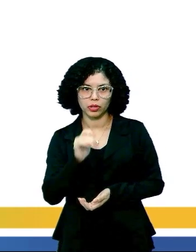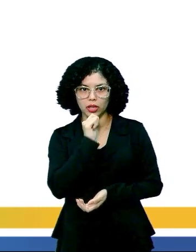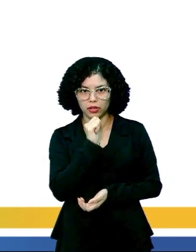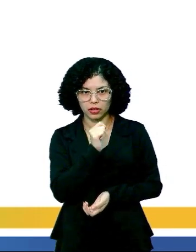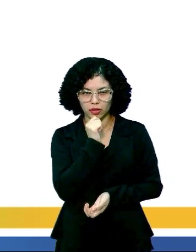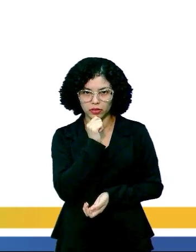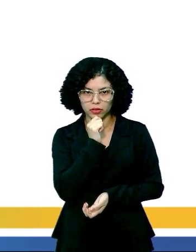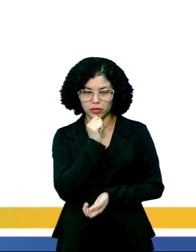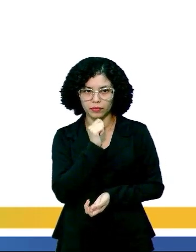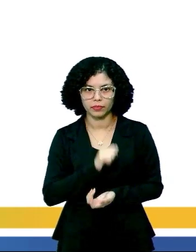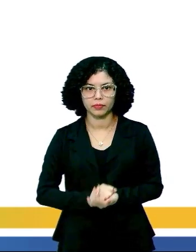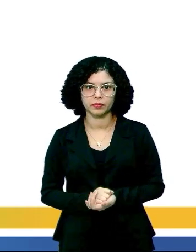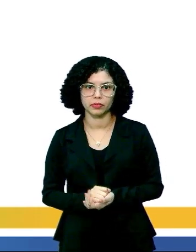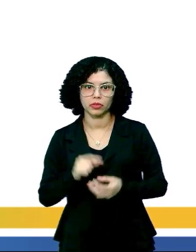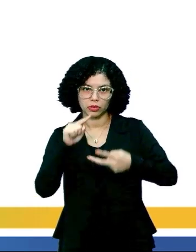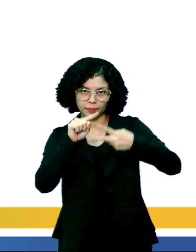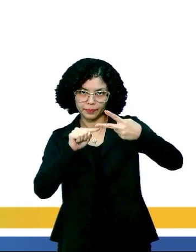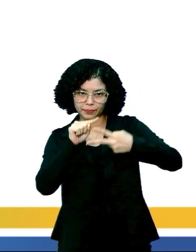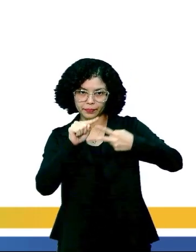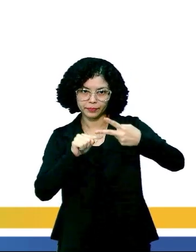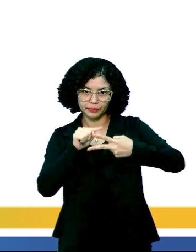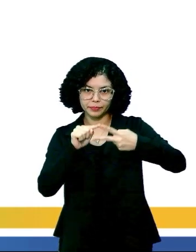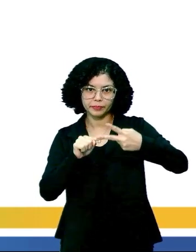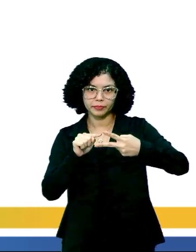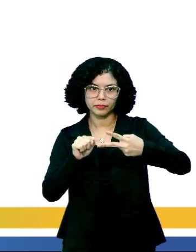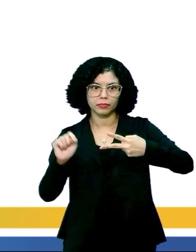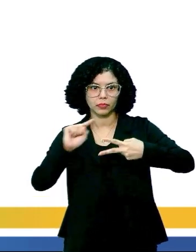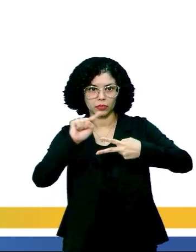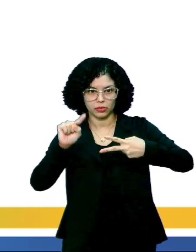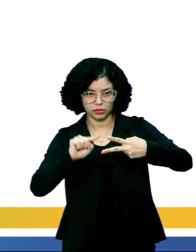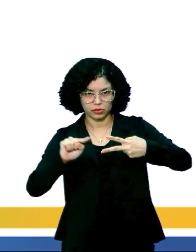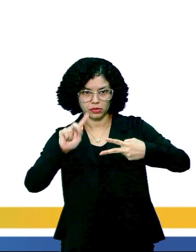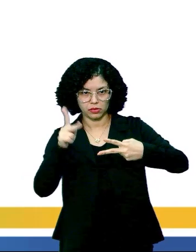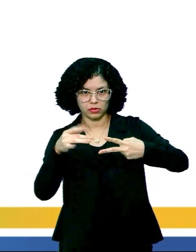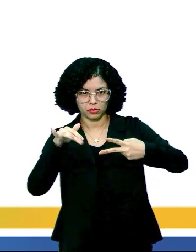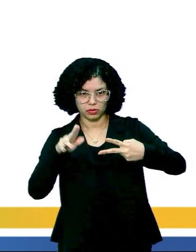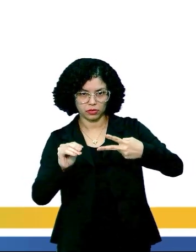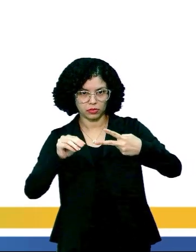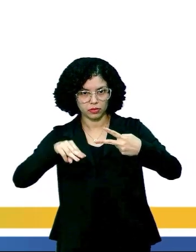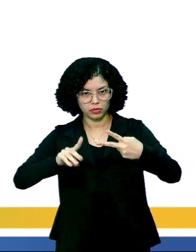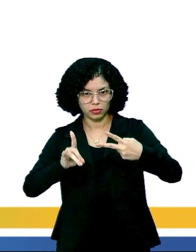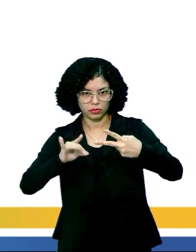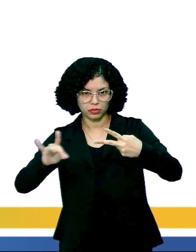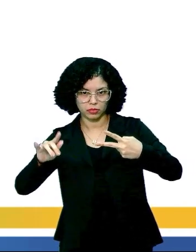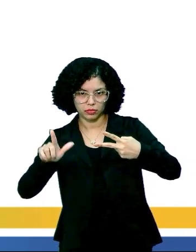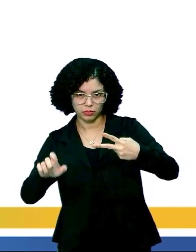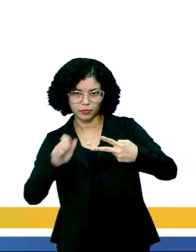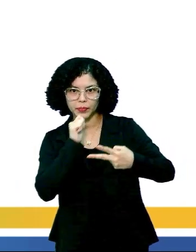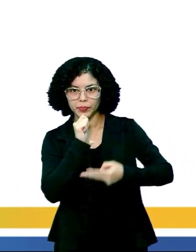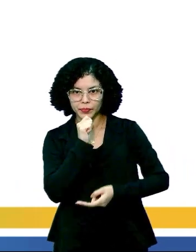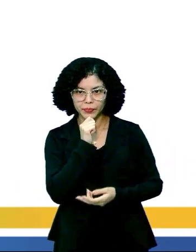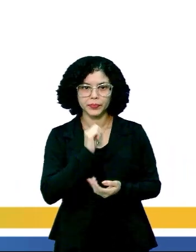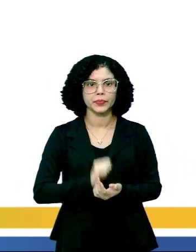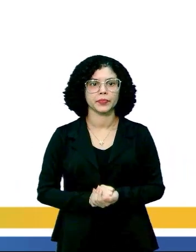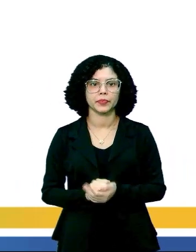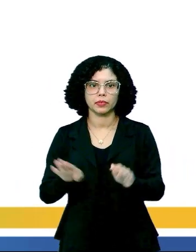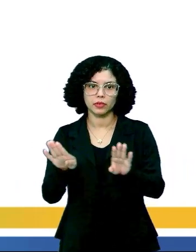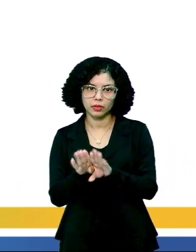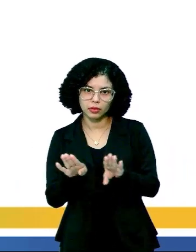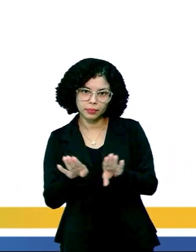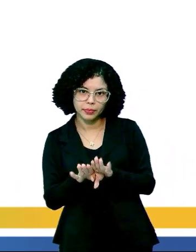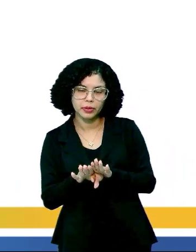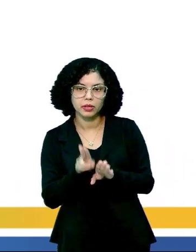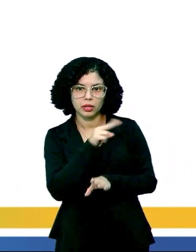is Zhonggu, or Middle Kingdom. Many emperors have used this word to spread